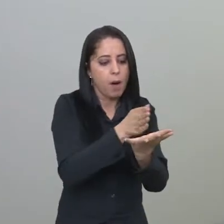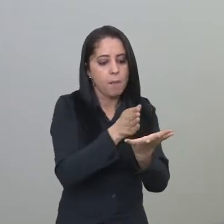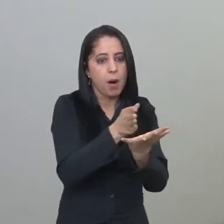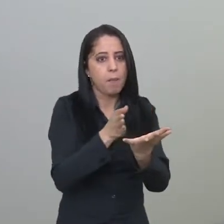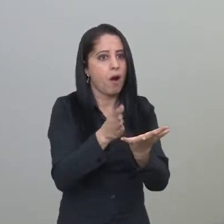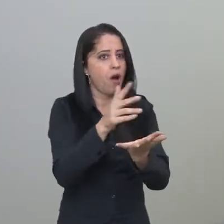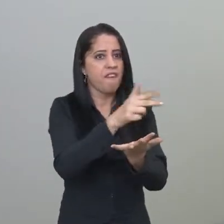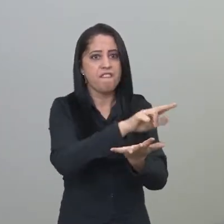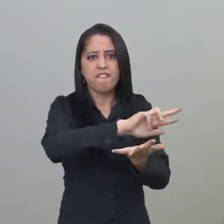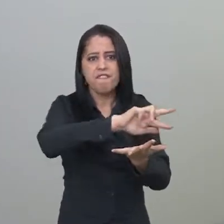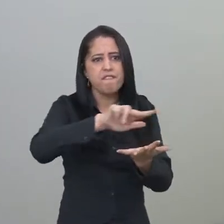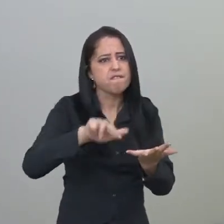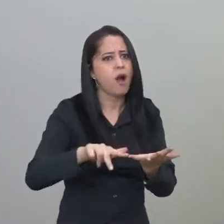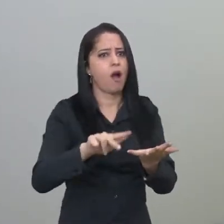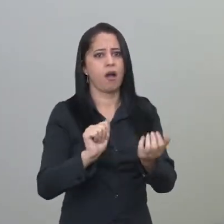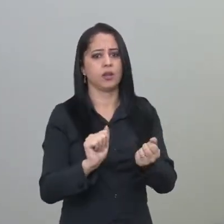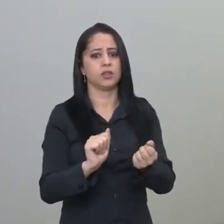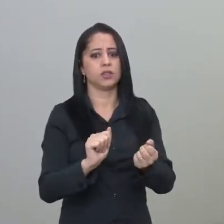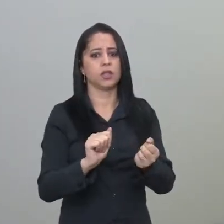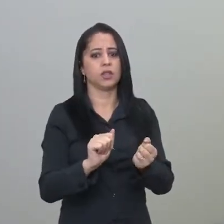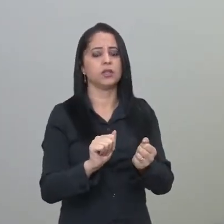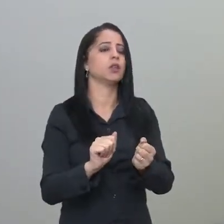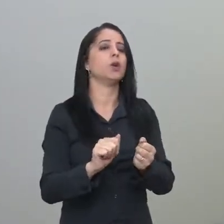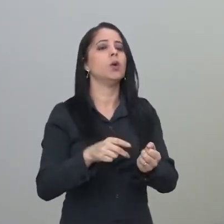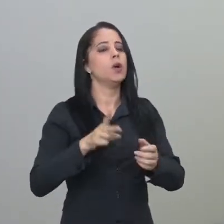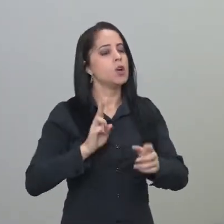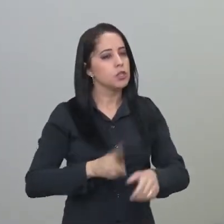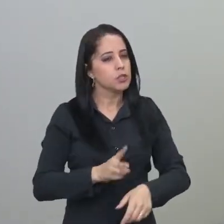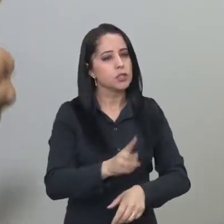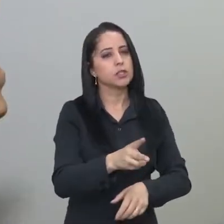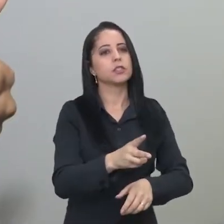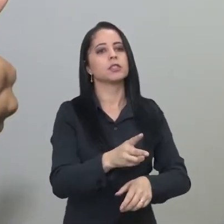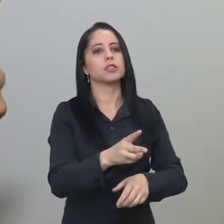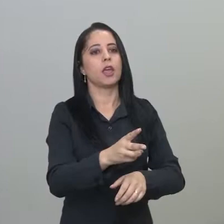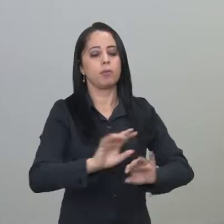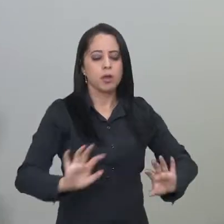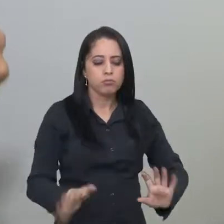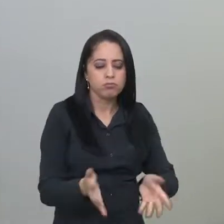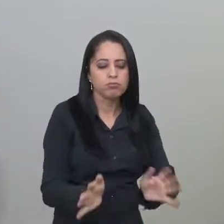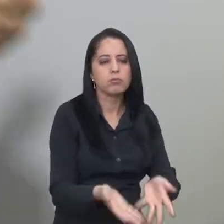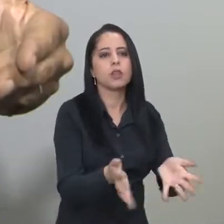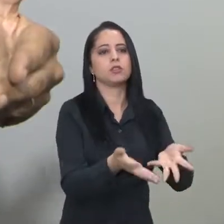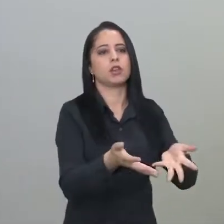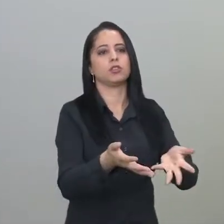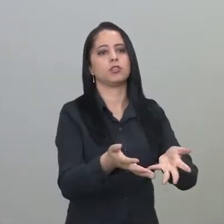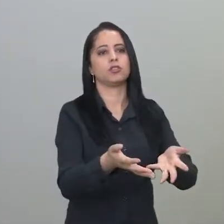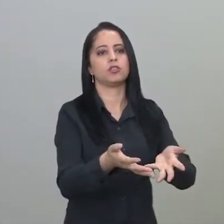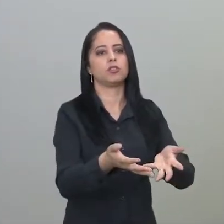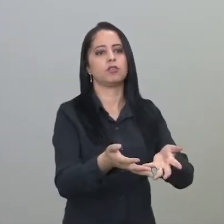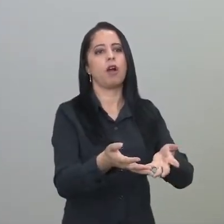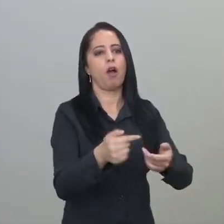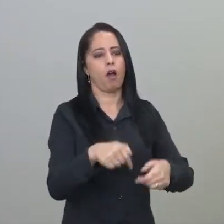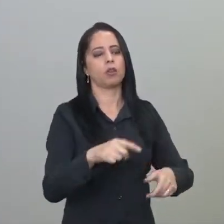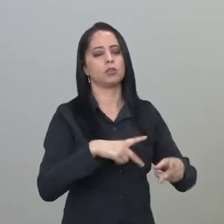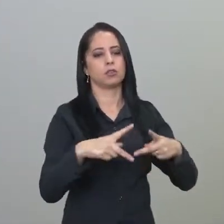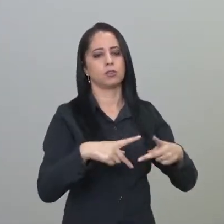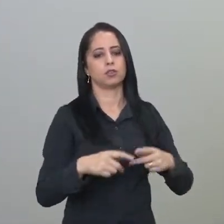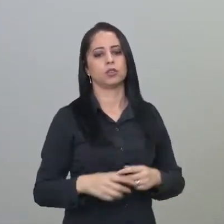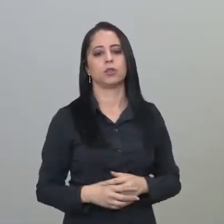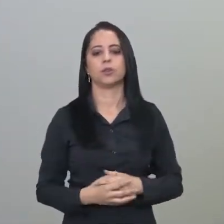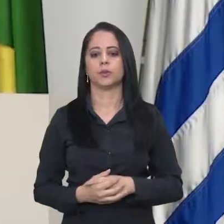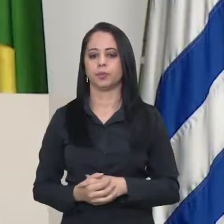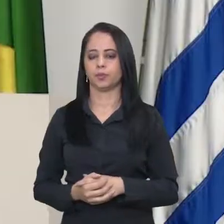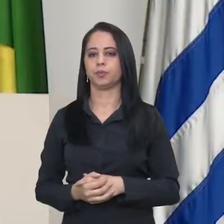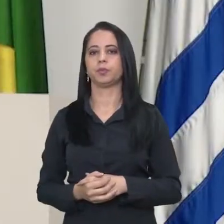segmentos que consegue agregar. Então a gente aqui trabalhando sempre para que isso seja fomentado na nossa cidade através do